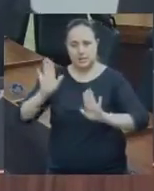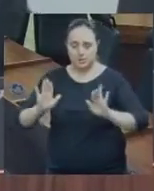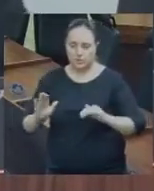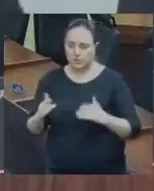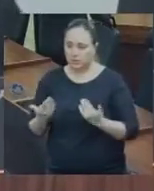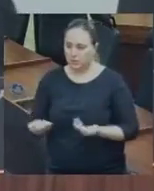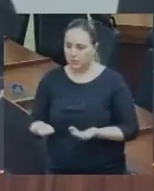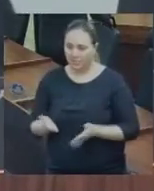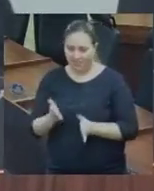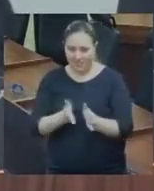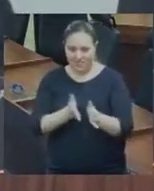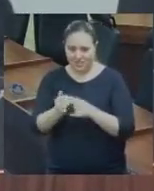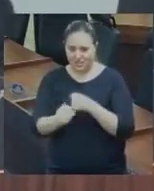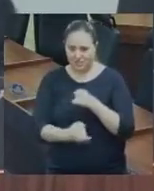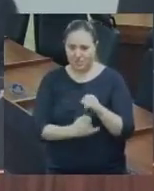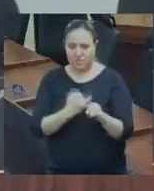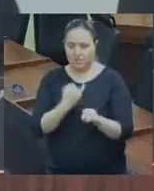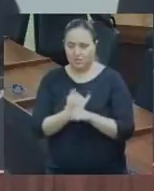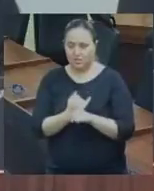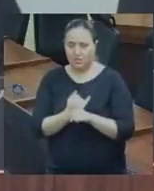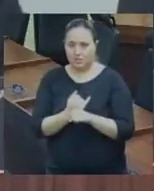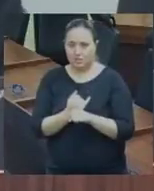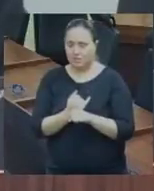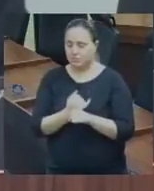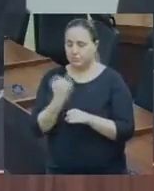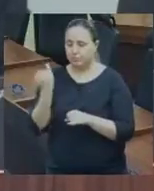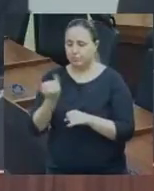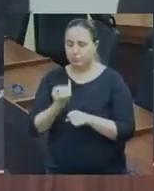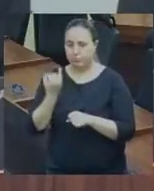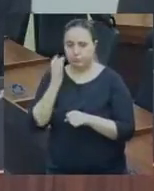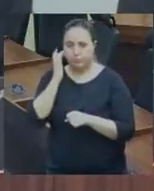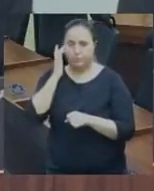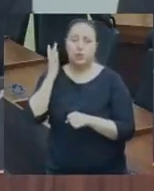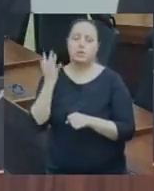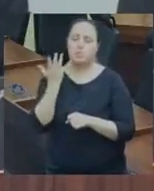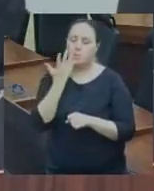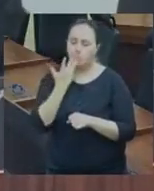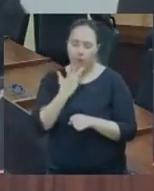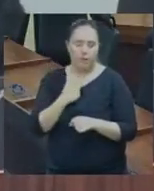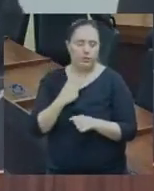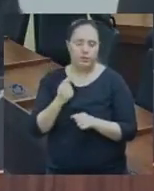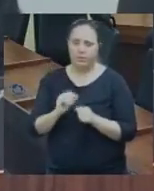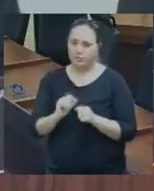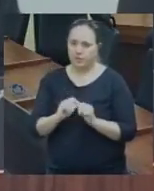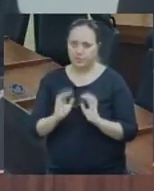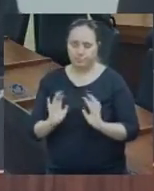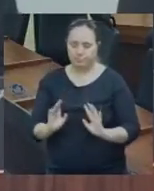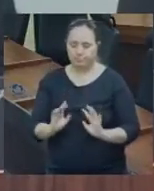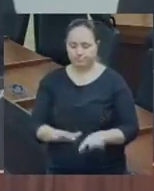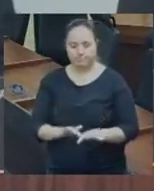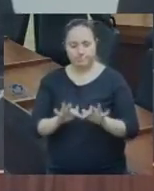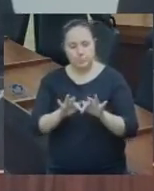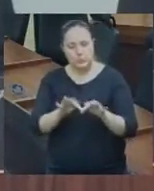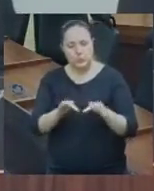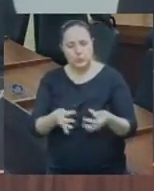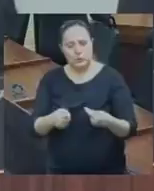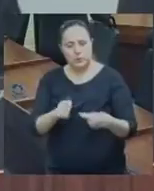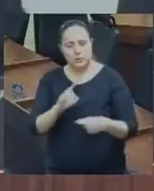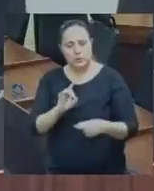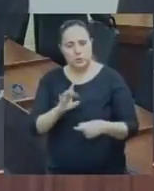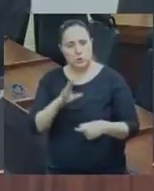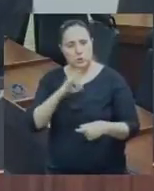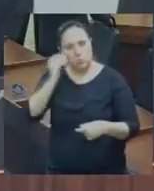a sensibilidade na internet que é algo extremamente relevante é algo que depende simplesmente de conhecimento